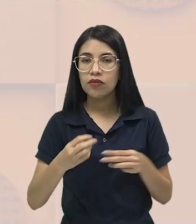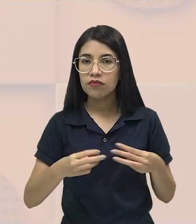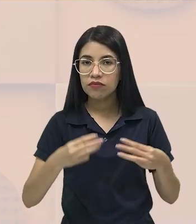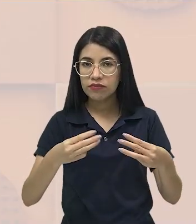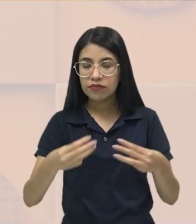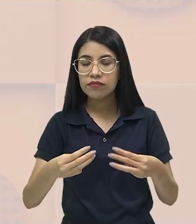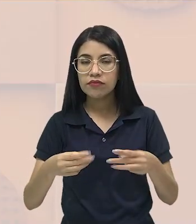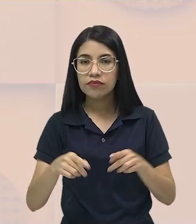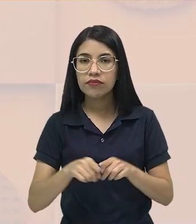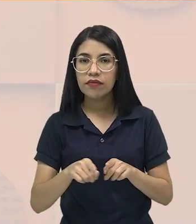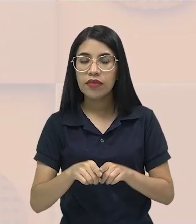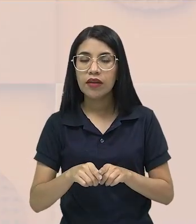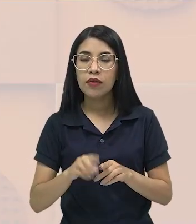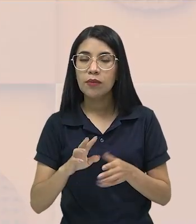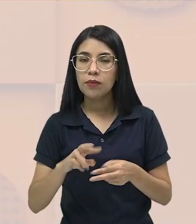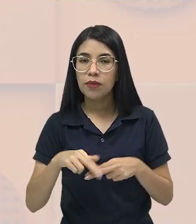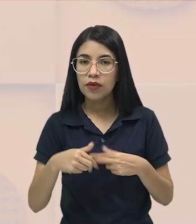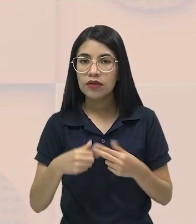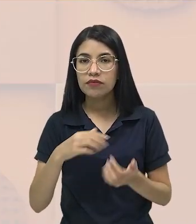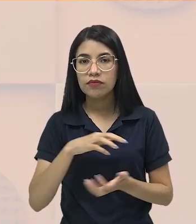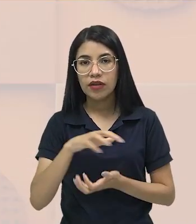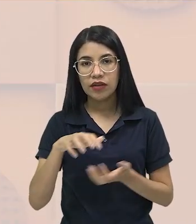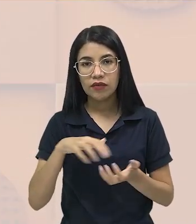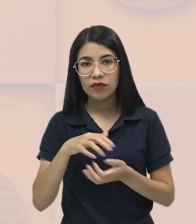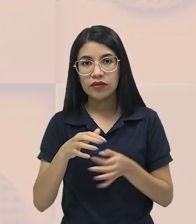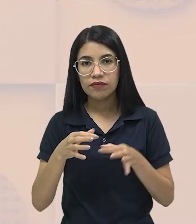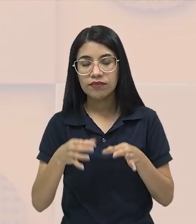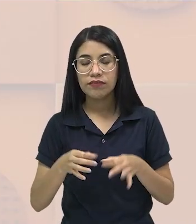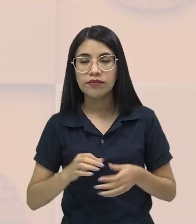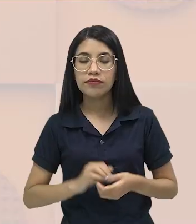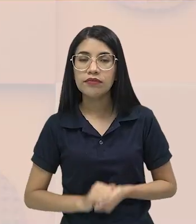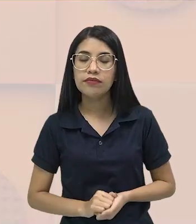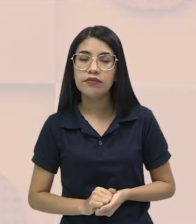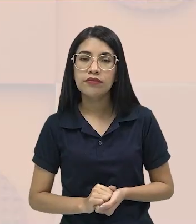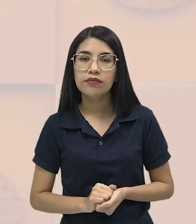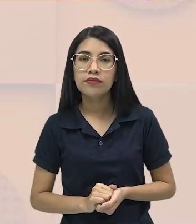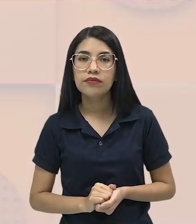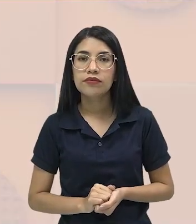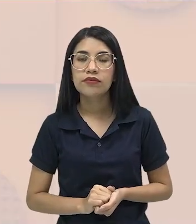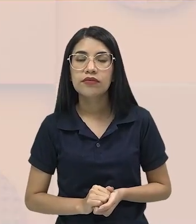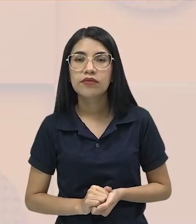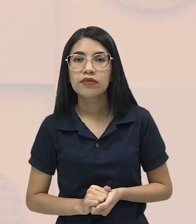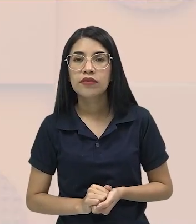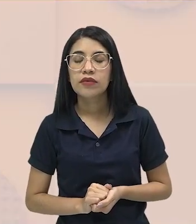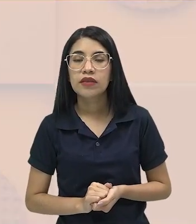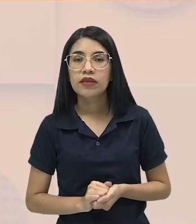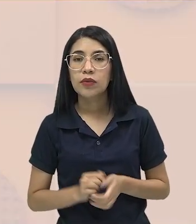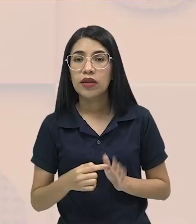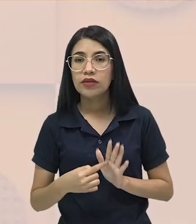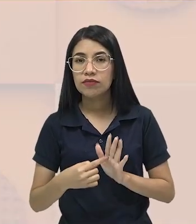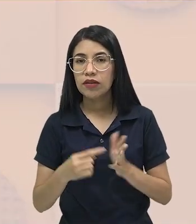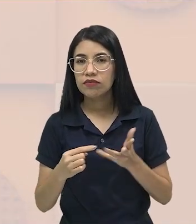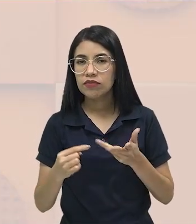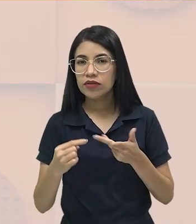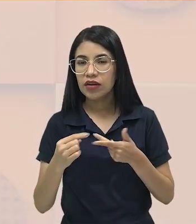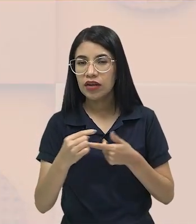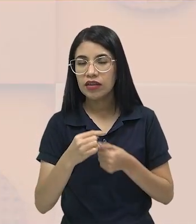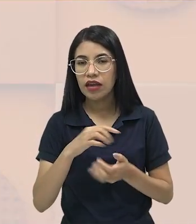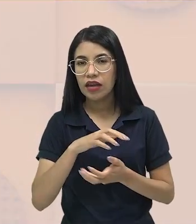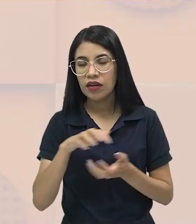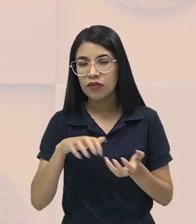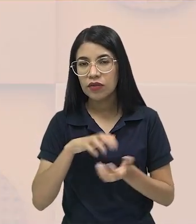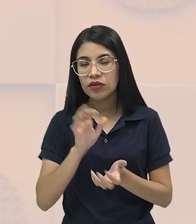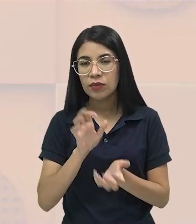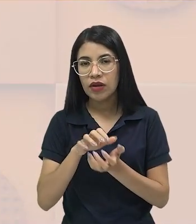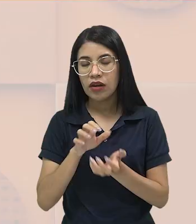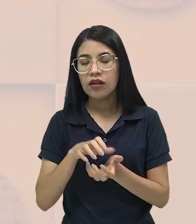ela é considerada uma revolução, certo? Vamos lá então. Tudo isso que a gente viu, a Revolução Pernambucana,